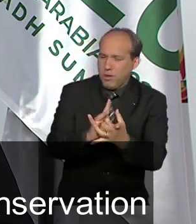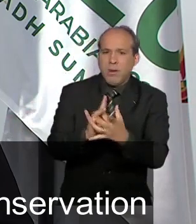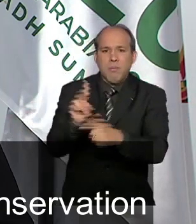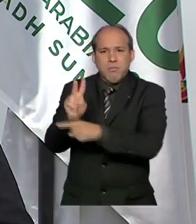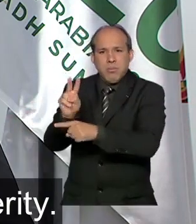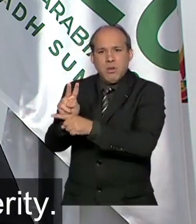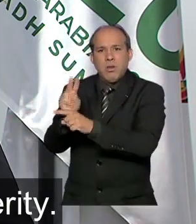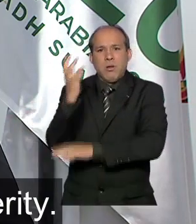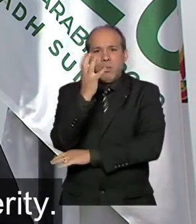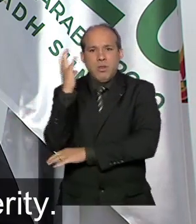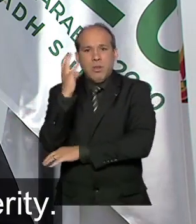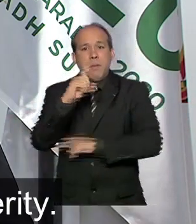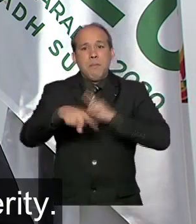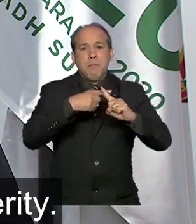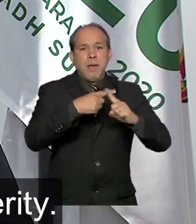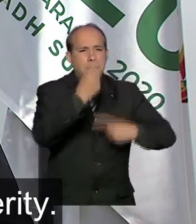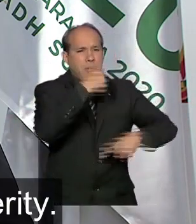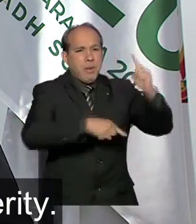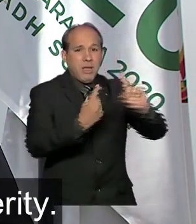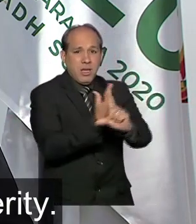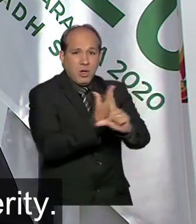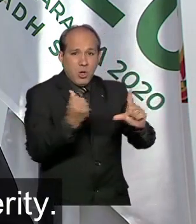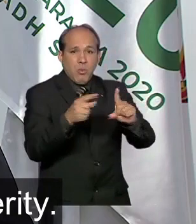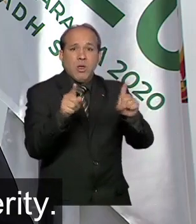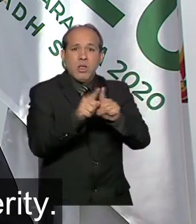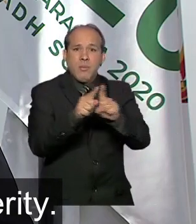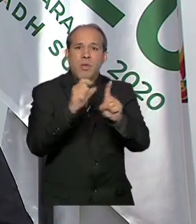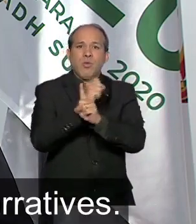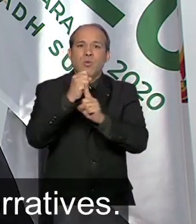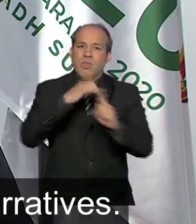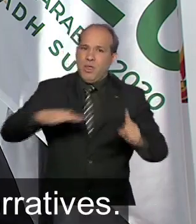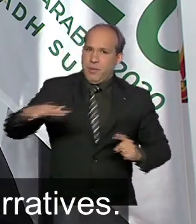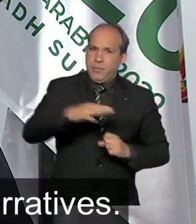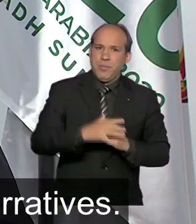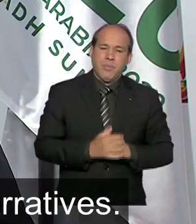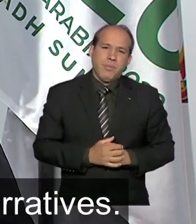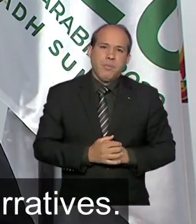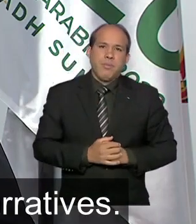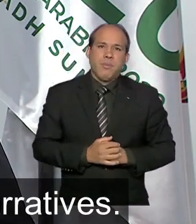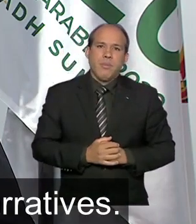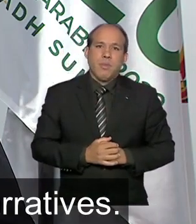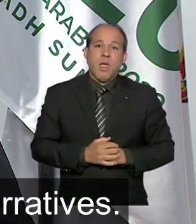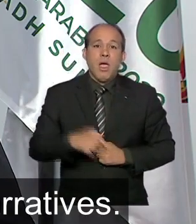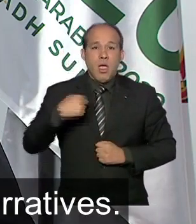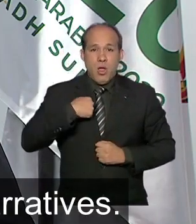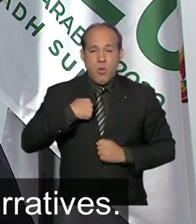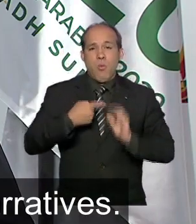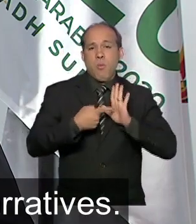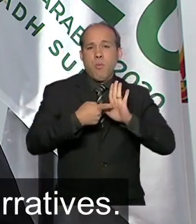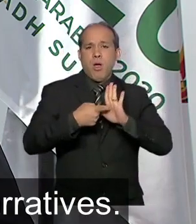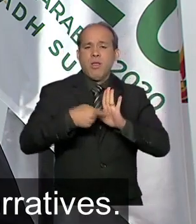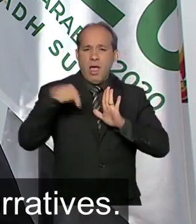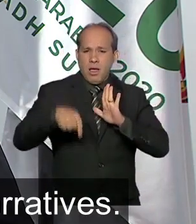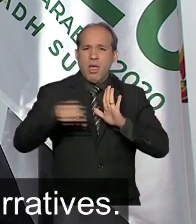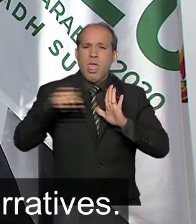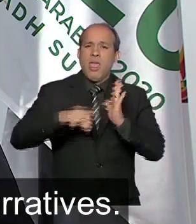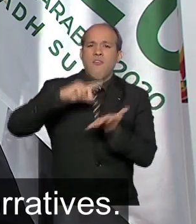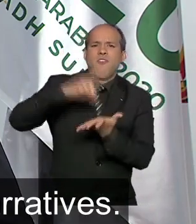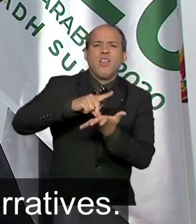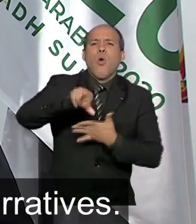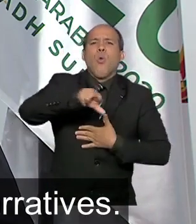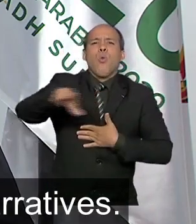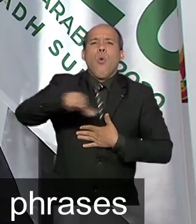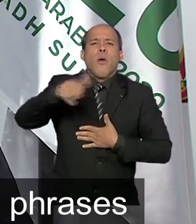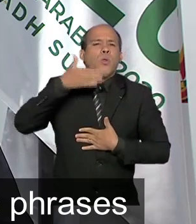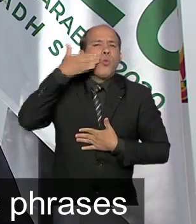Conservação ambiental a prosperidade econômica e social é o que apresenta aqui são fato e não